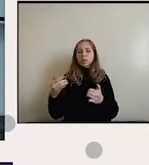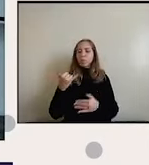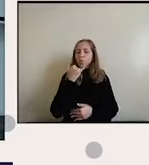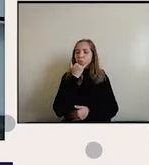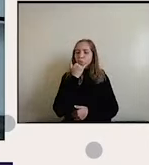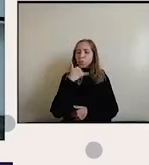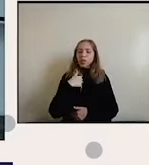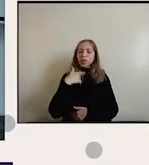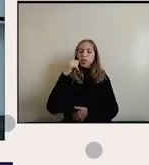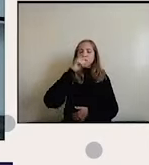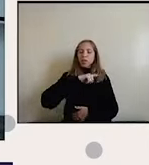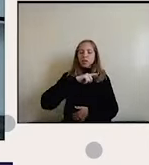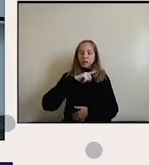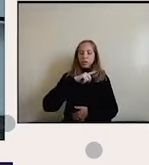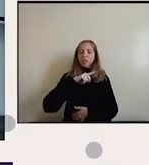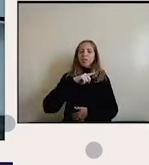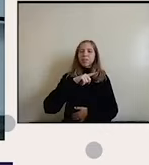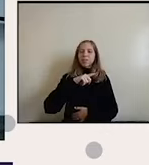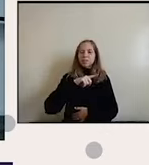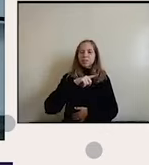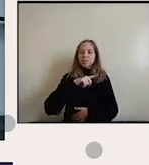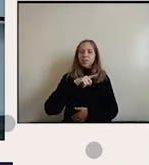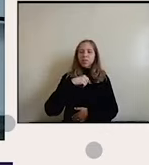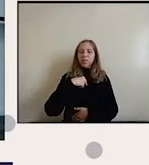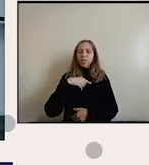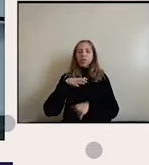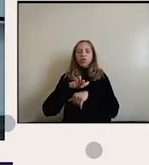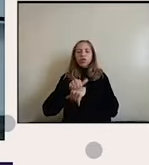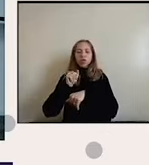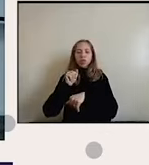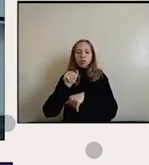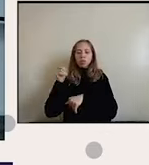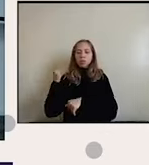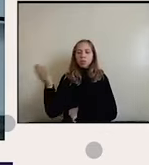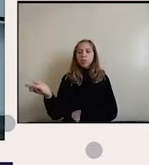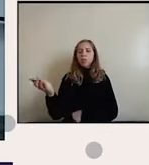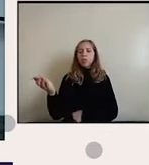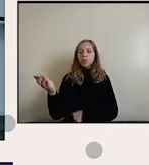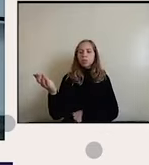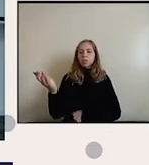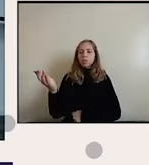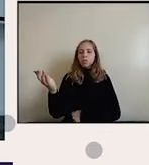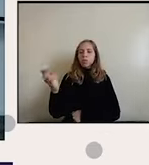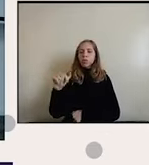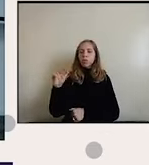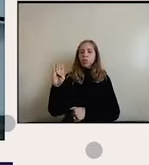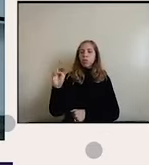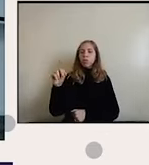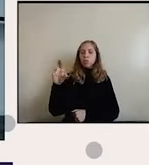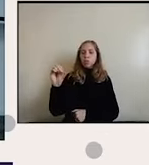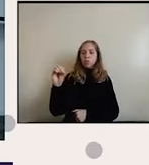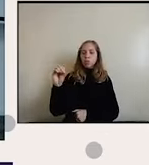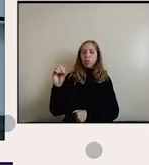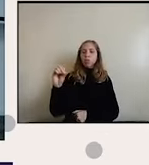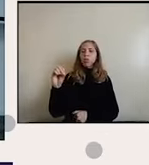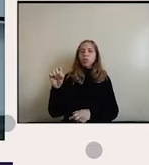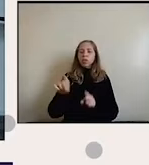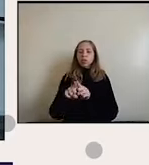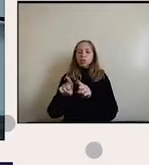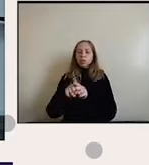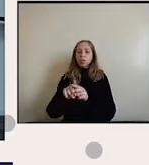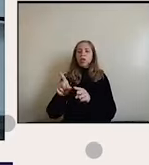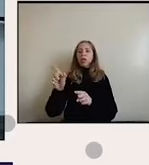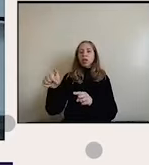minha. Eu chamo aqui o Bruno Chapadeiro, que é psicólogo,